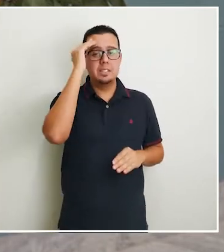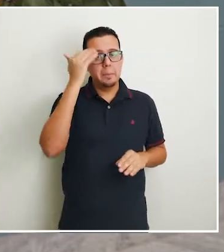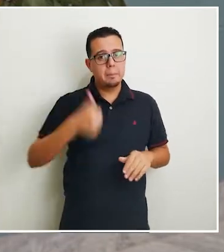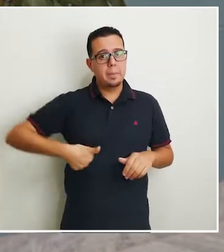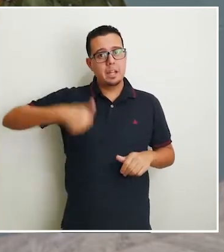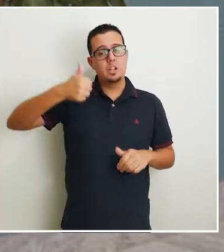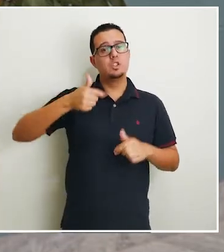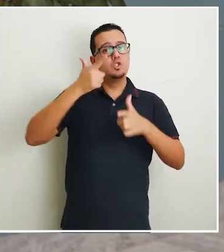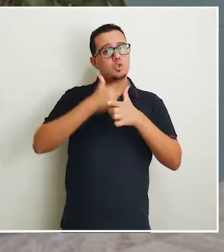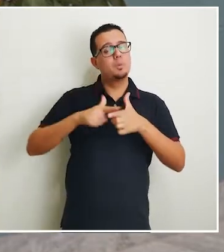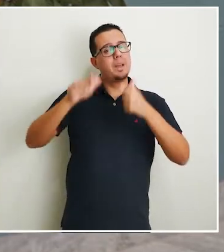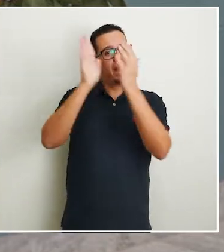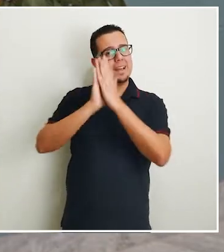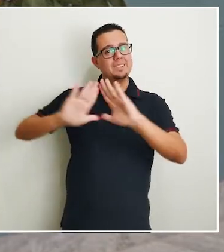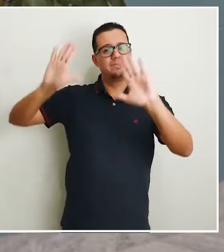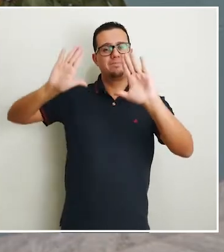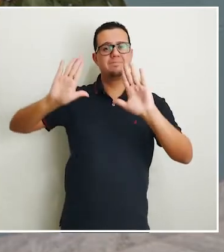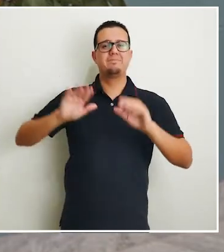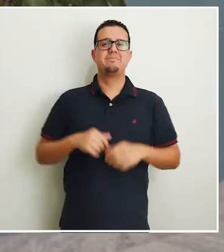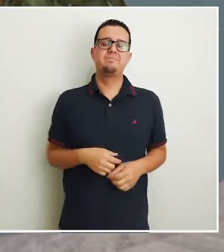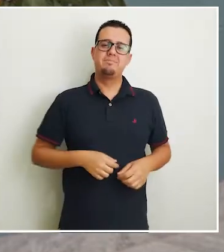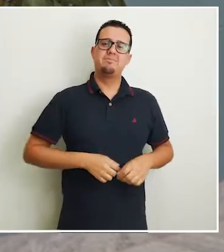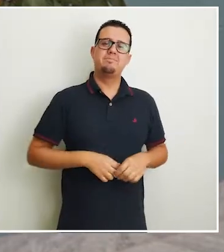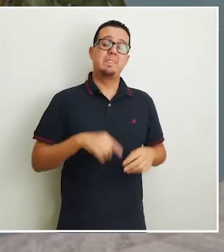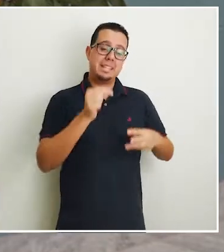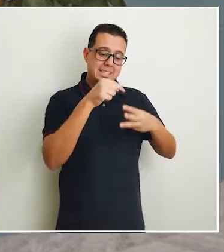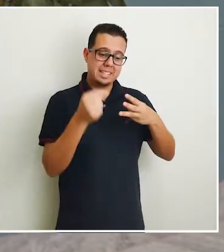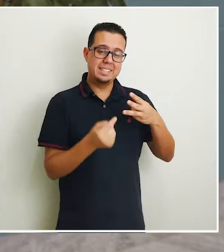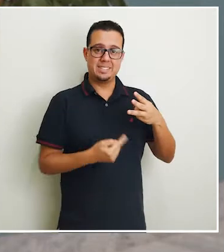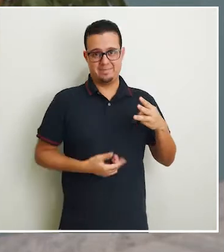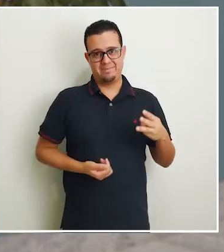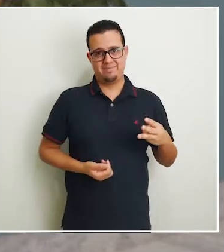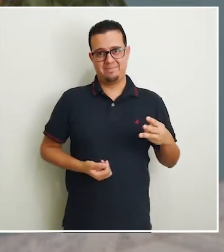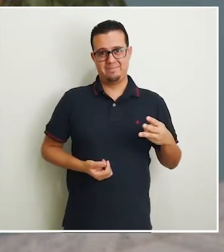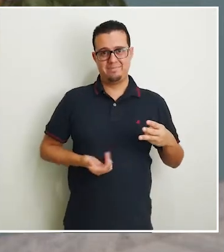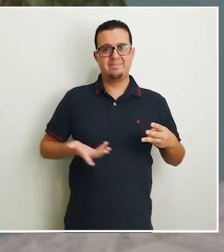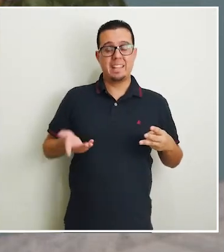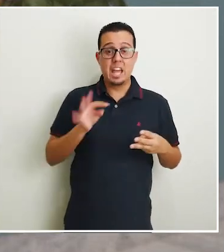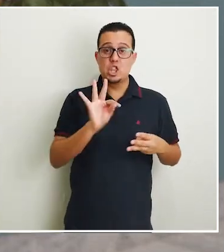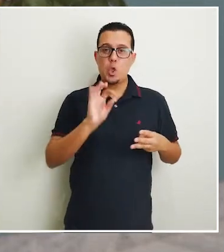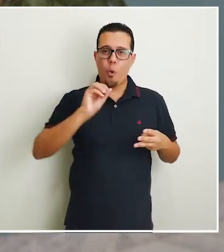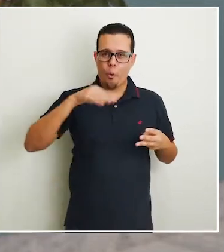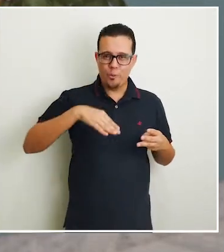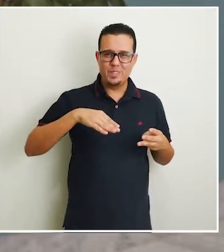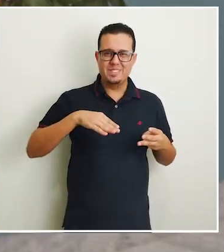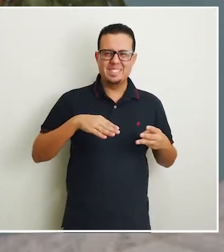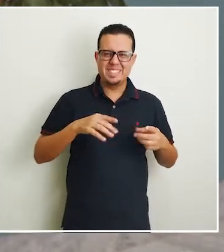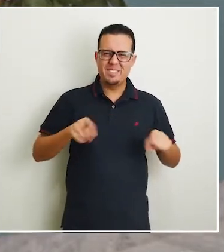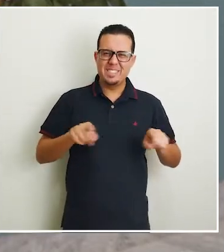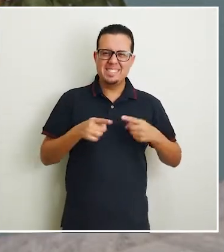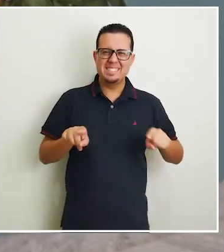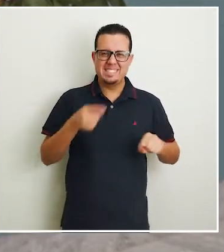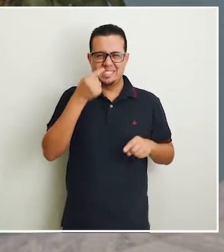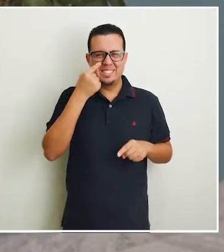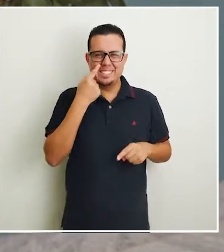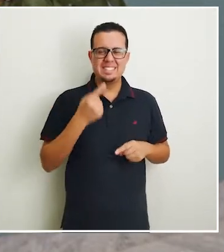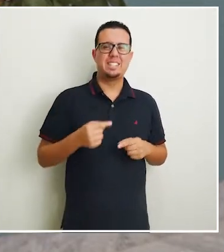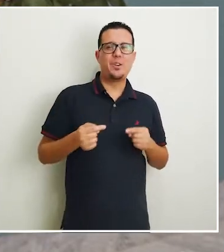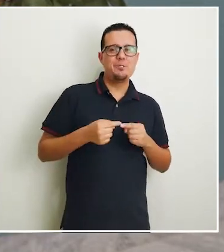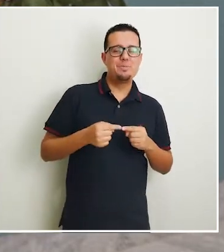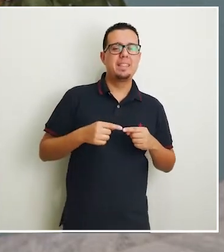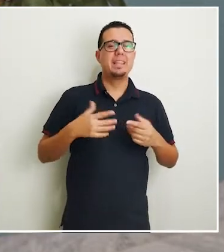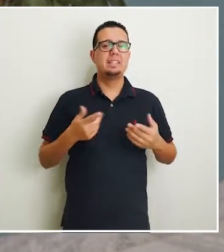quanto à adoração, em pelo menos 3 tons. Então, gostaria de convidar você a olharmos para esse